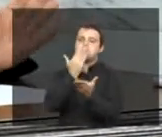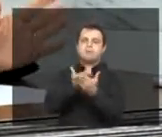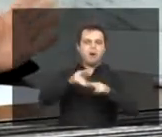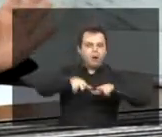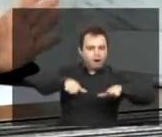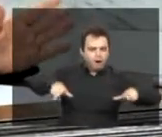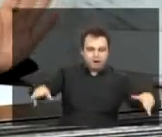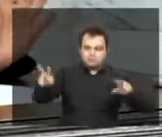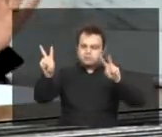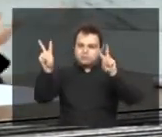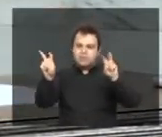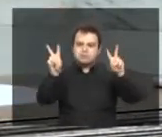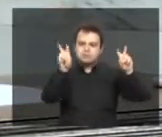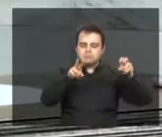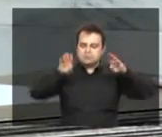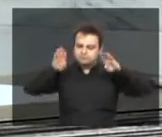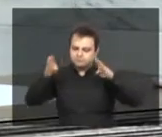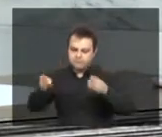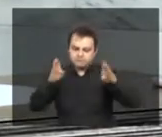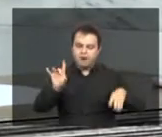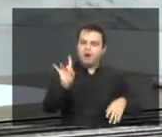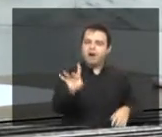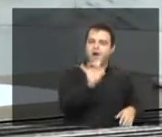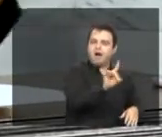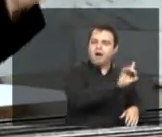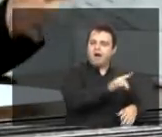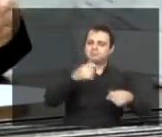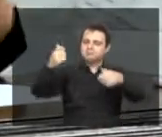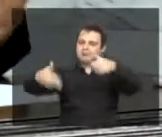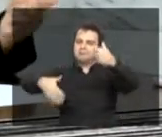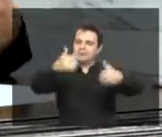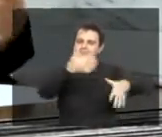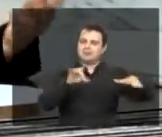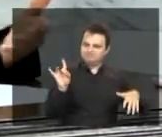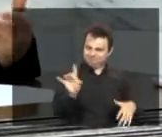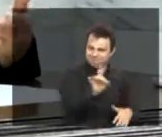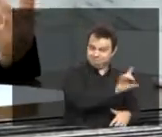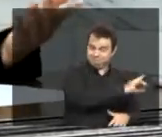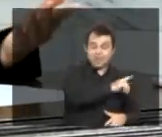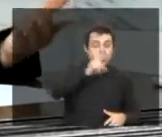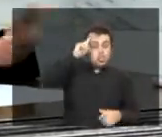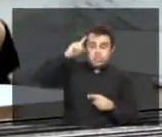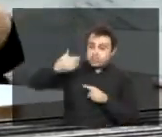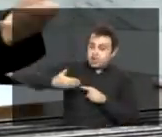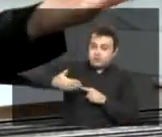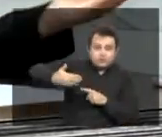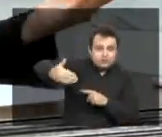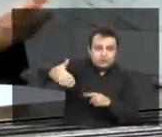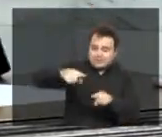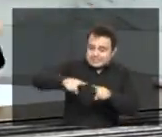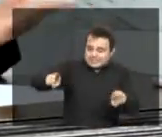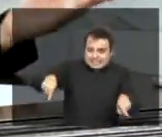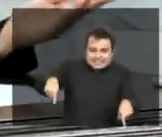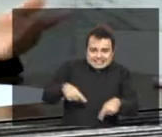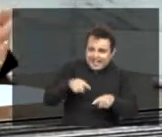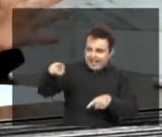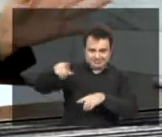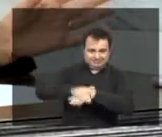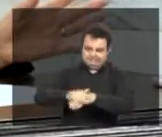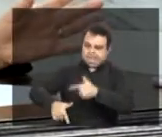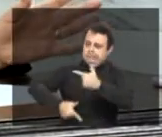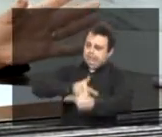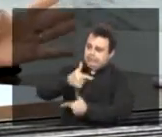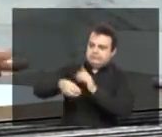Cada assunto merece aí uma atenção especial e essas questões recorrentes do dia a dia, o gabinete faz dezenas